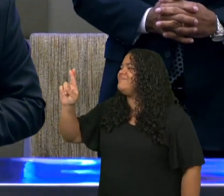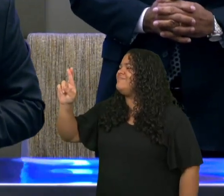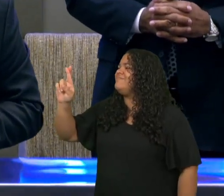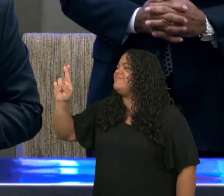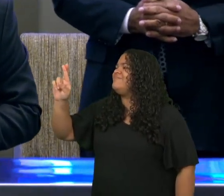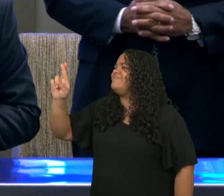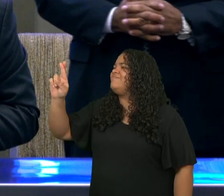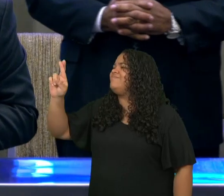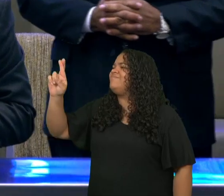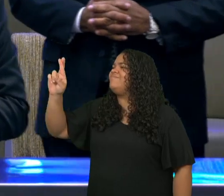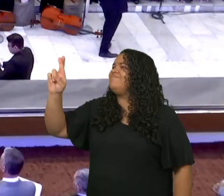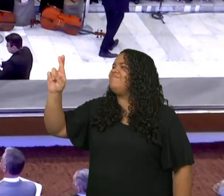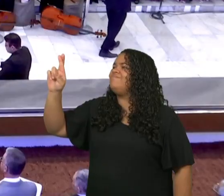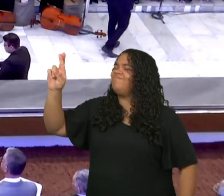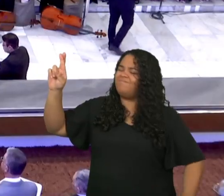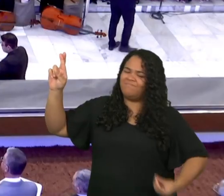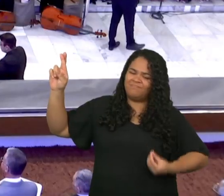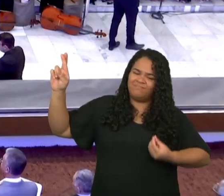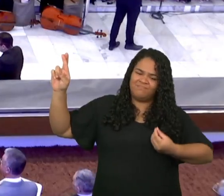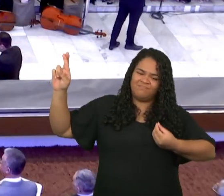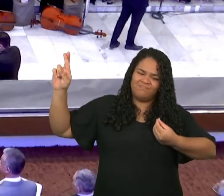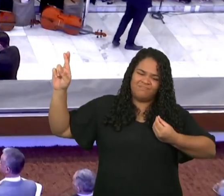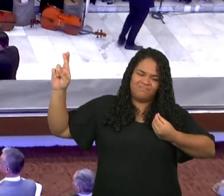Oh, aleluia. Bota a letra, meu filho.